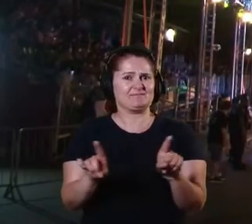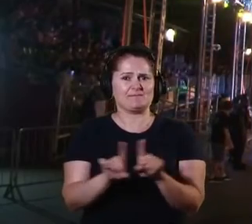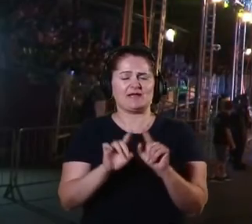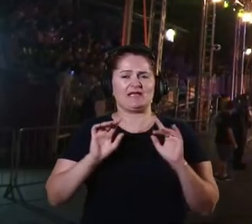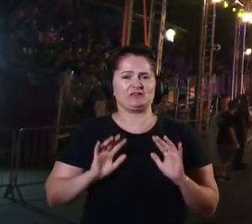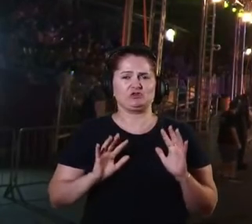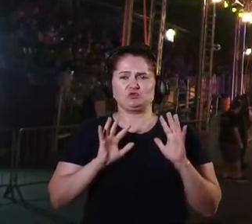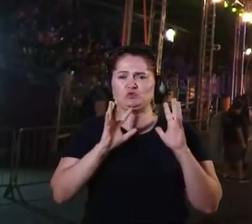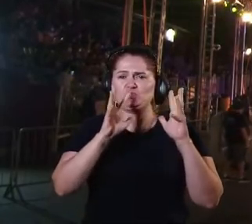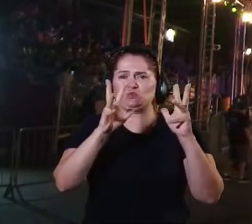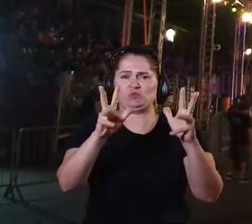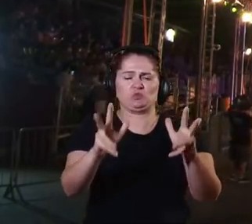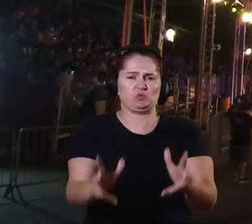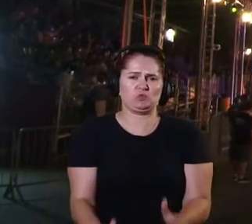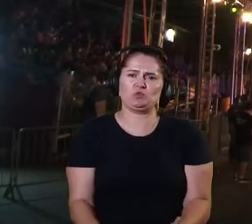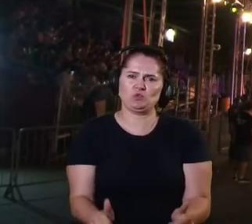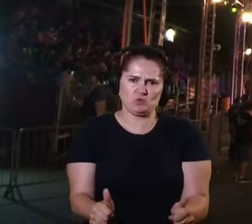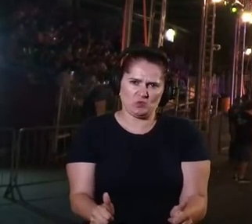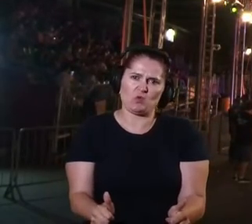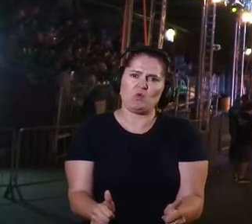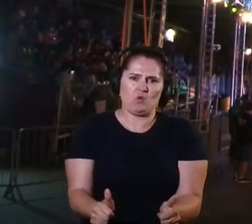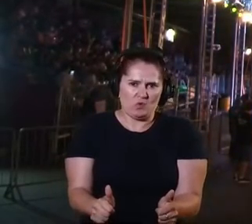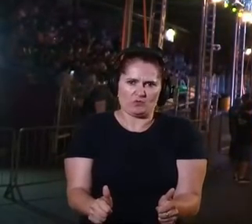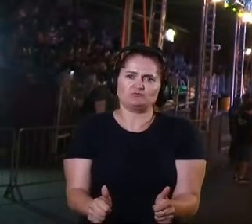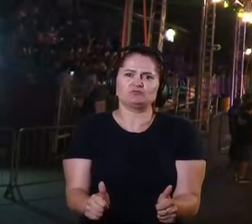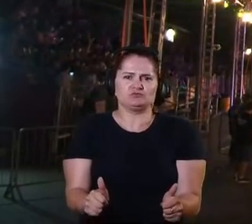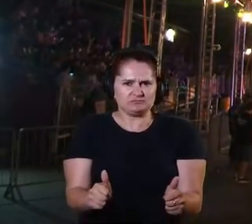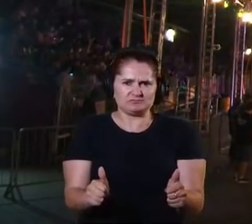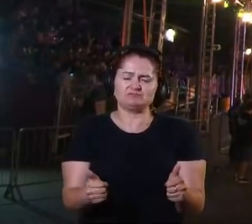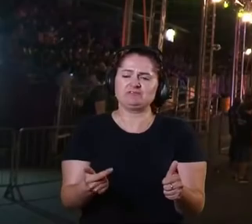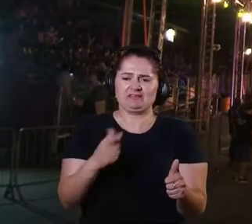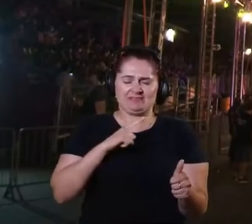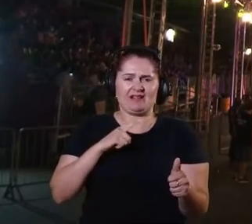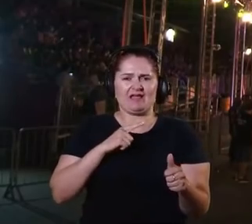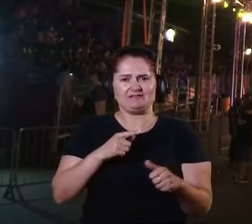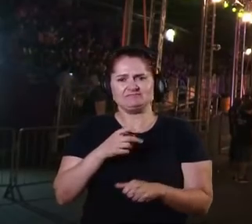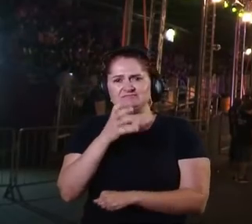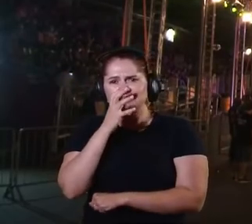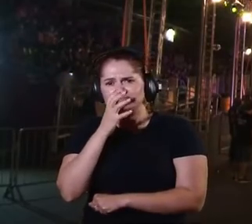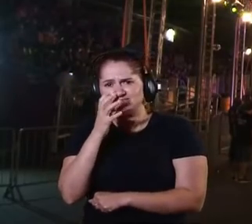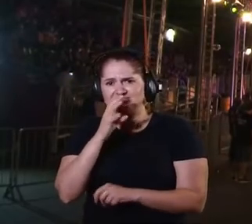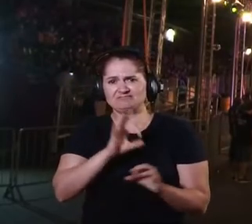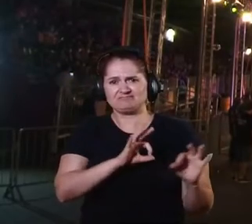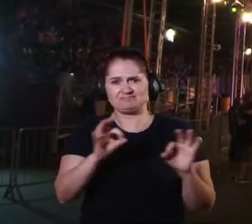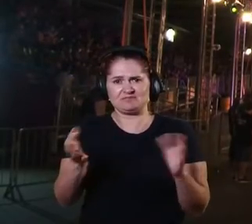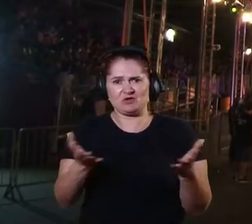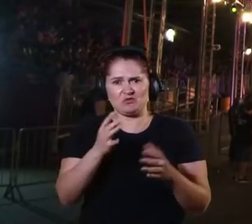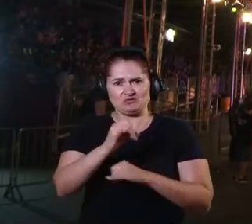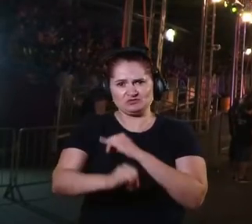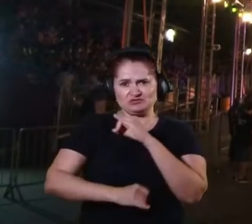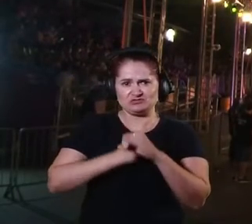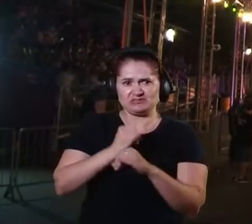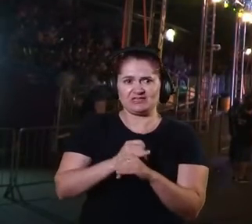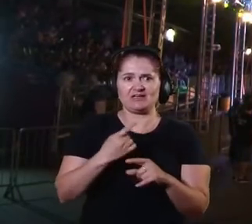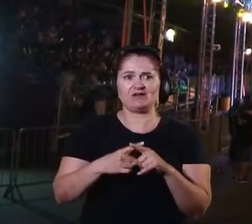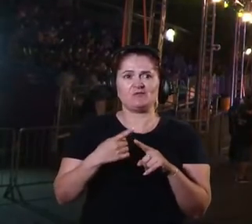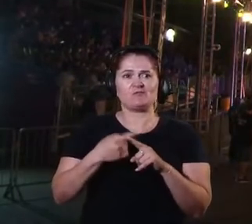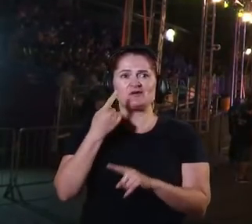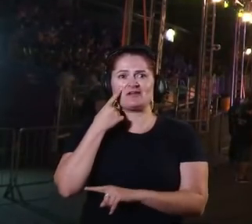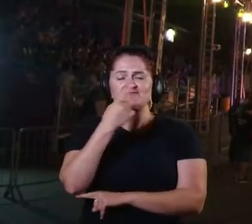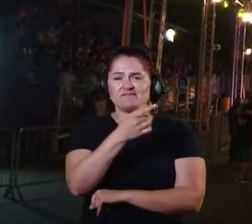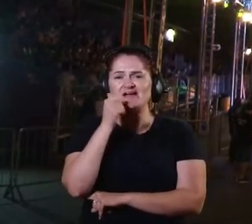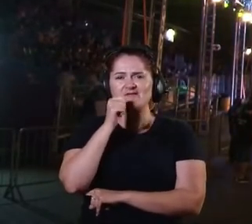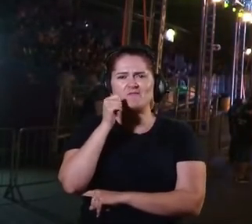todos aqueles que estão ligados com a gente. Elas ligam com seus braços,